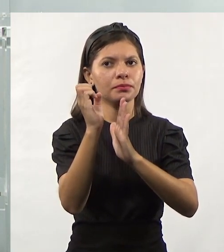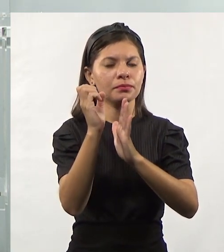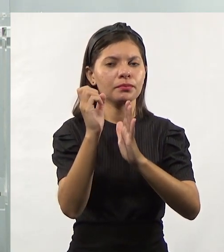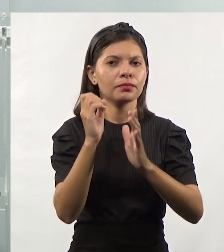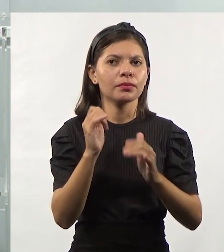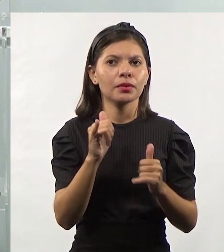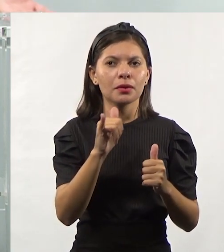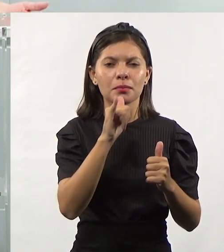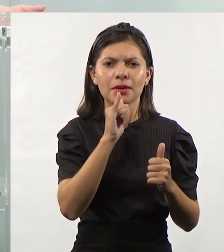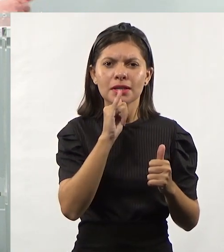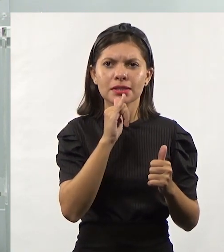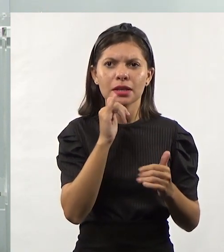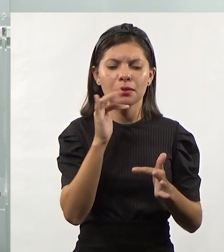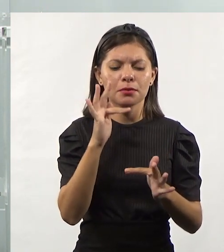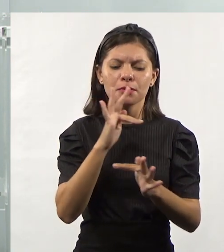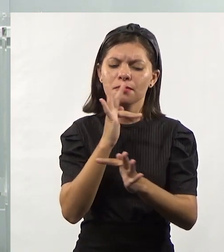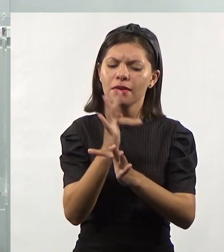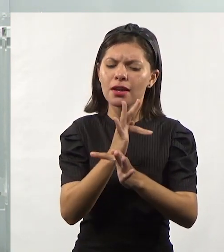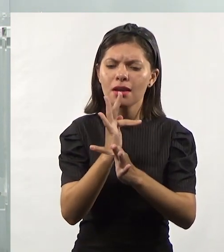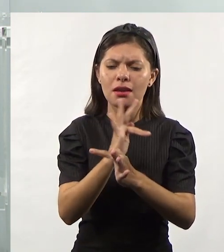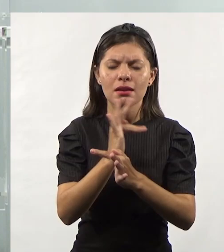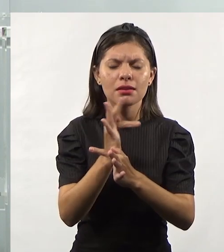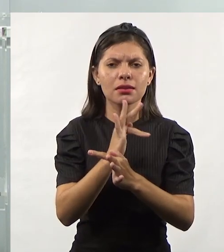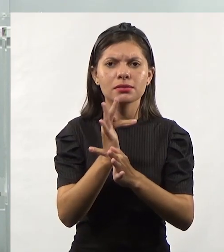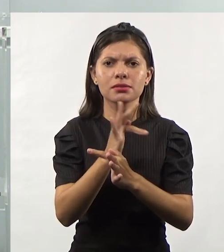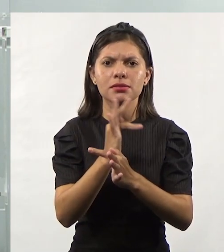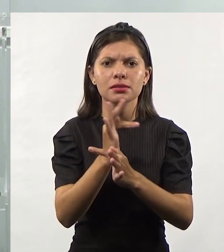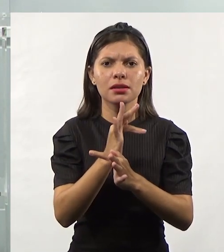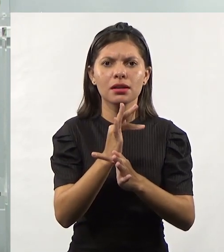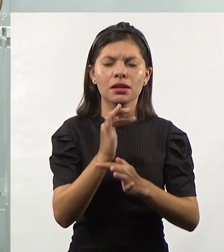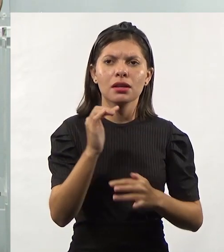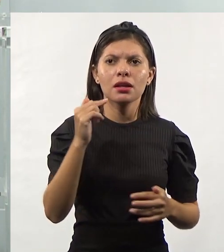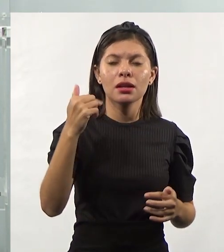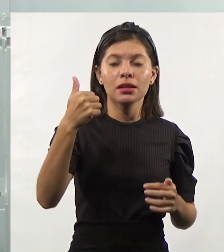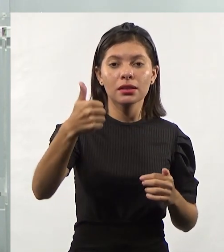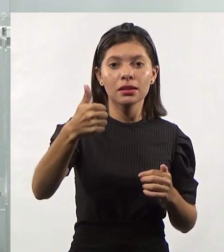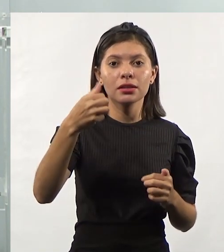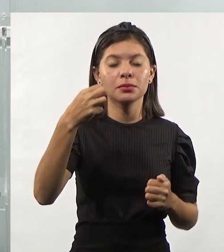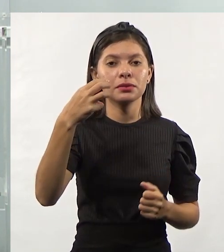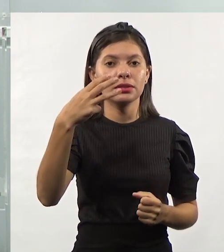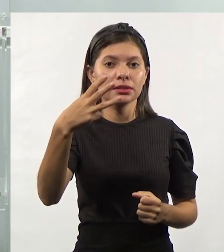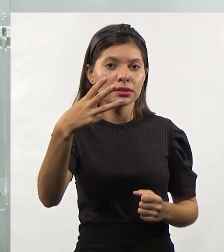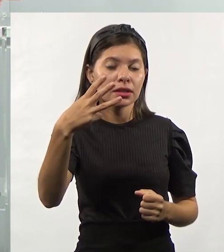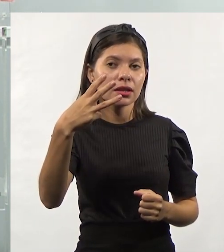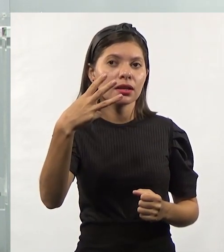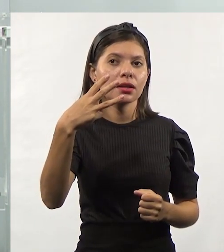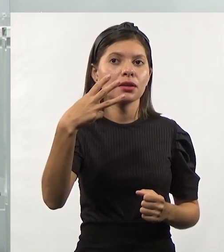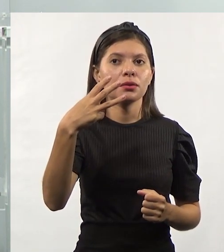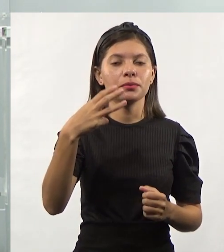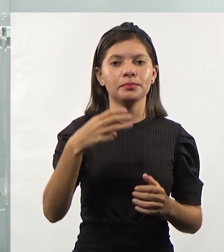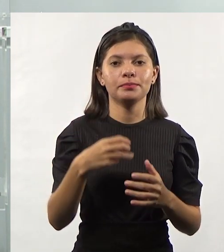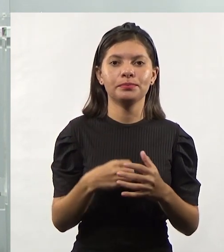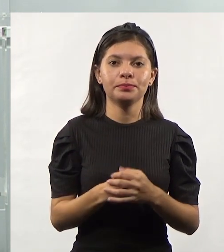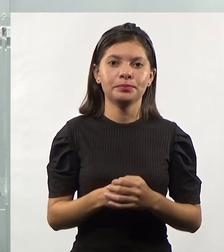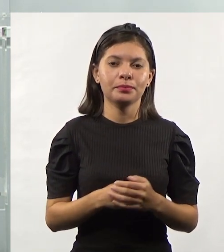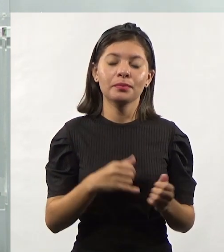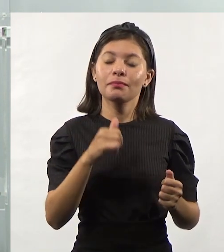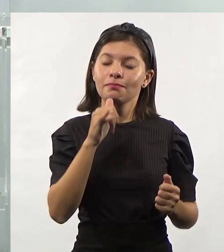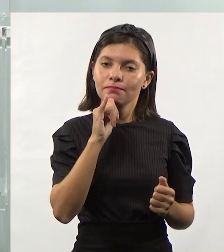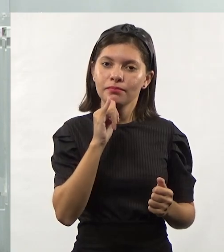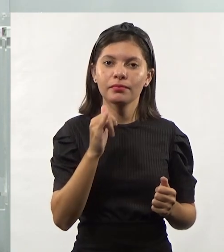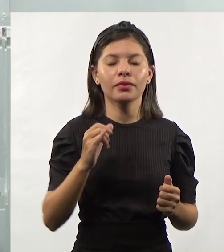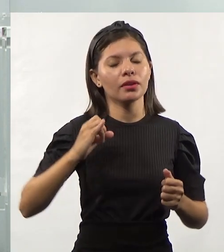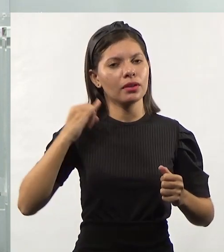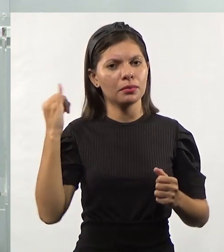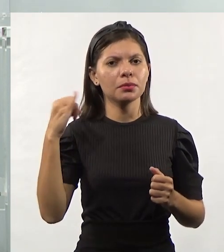formal, por exemplo, férias, 13º, bonificação, vales, benefícios. É